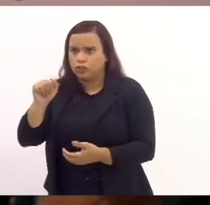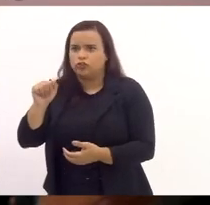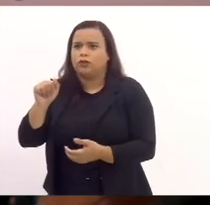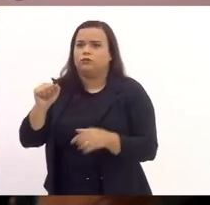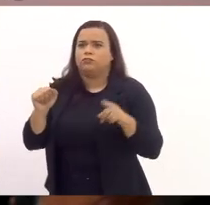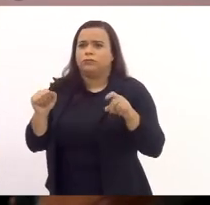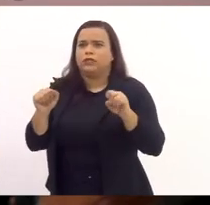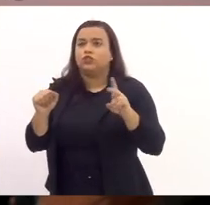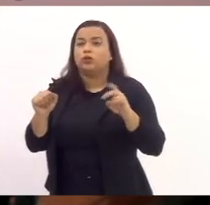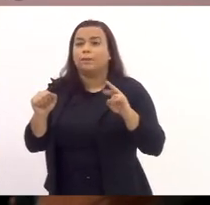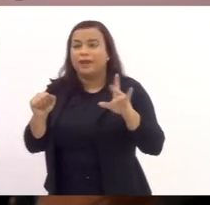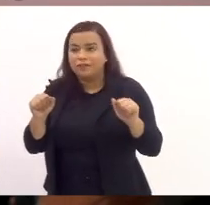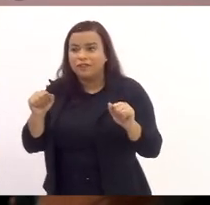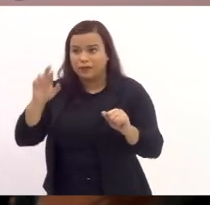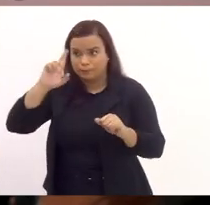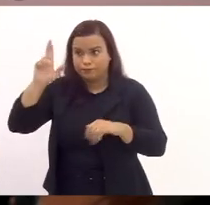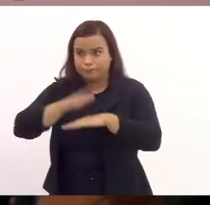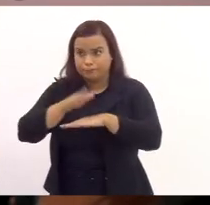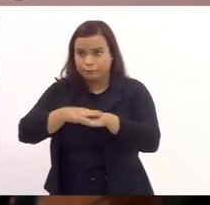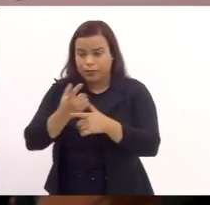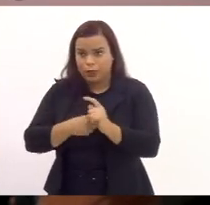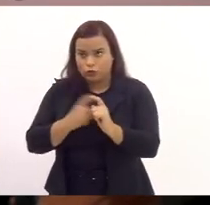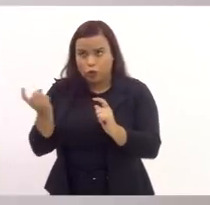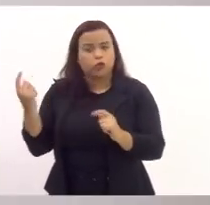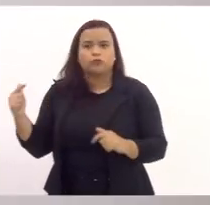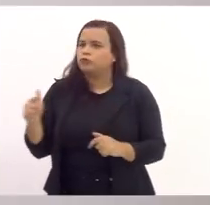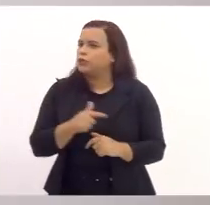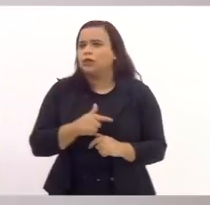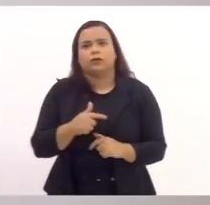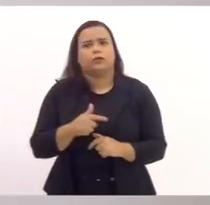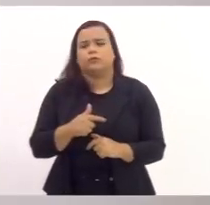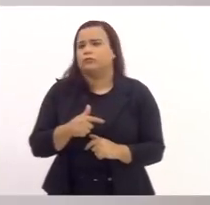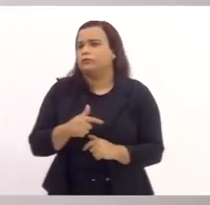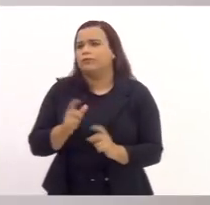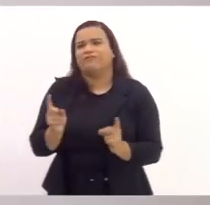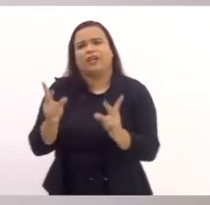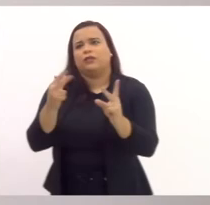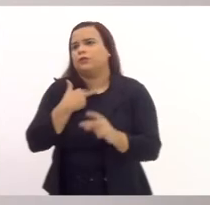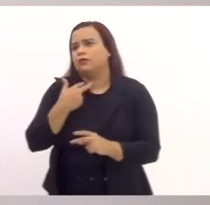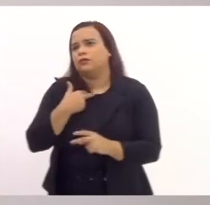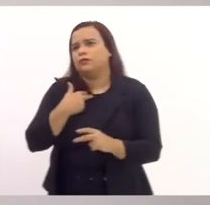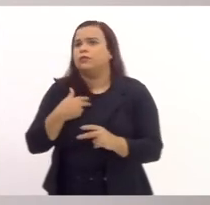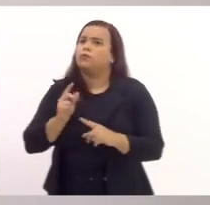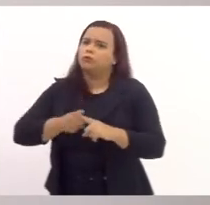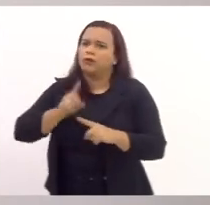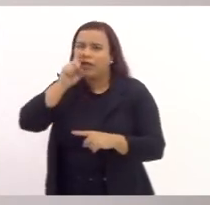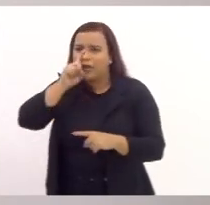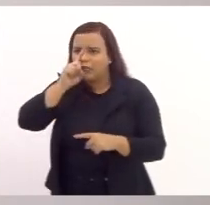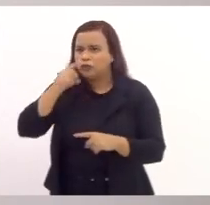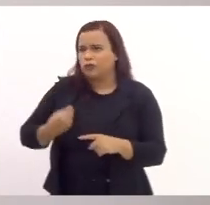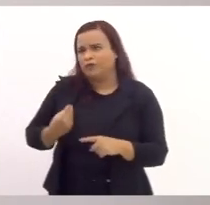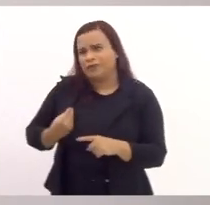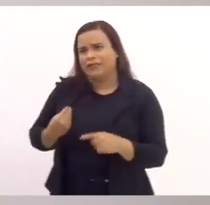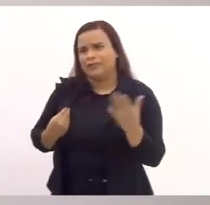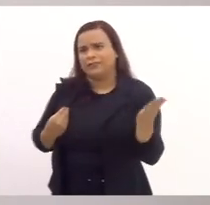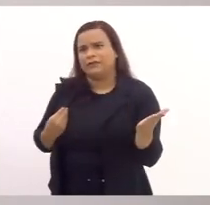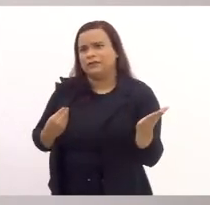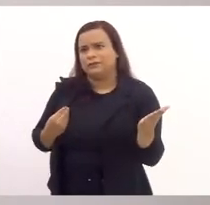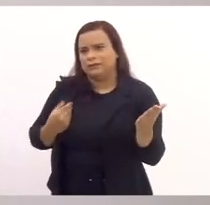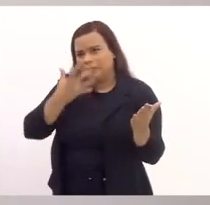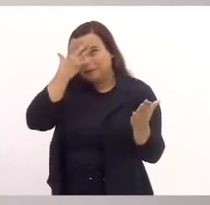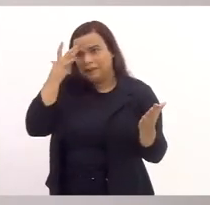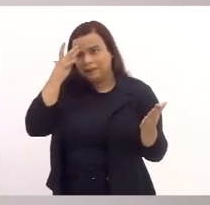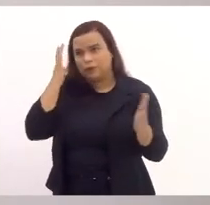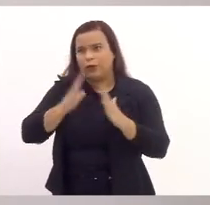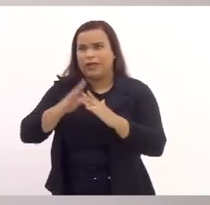e... Se mesmo colocando em risco a vida do passageiro que está ali, porque ele fica exposto, porque a igreja está ao lado da estação